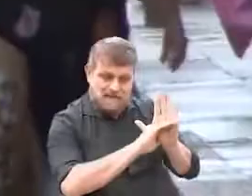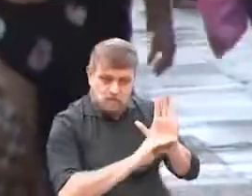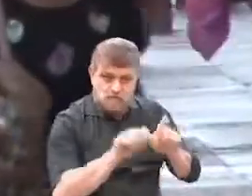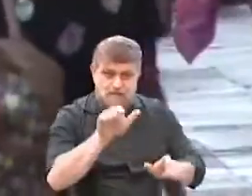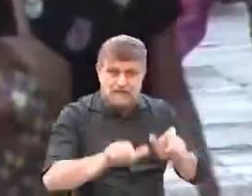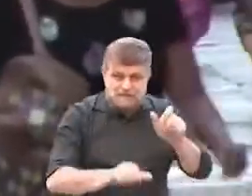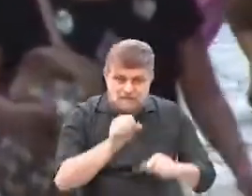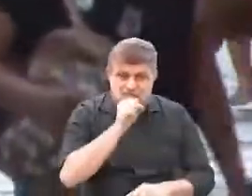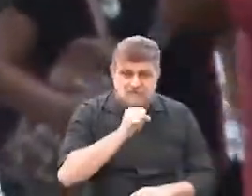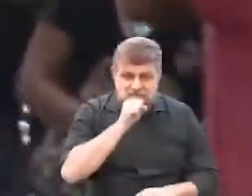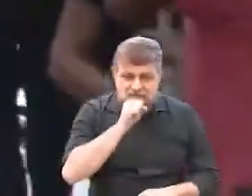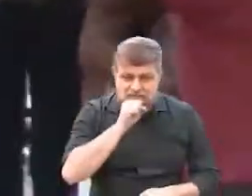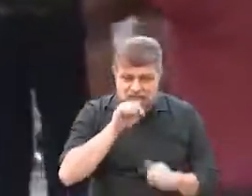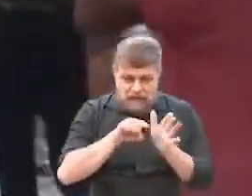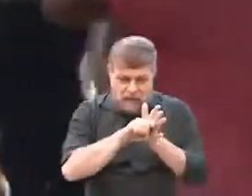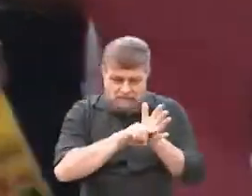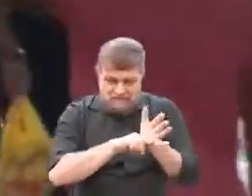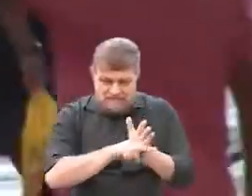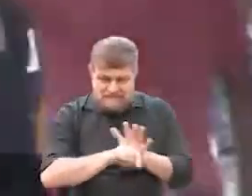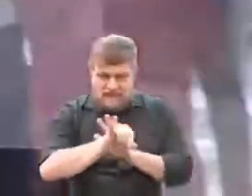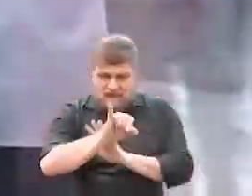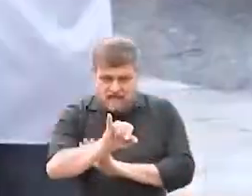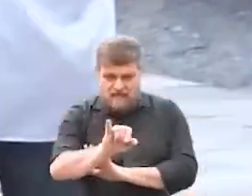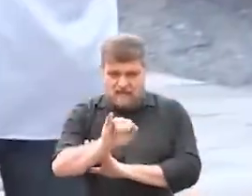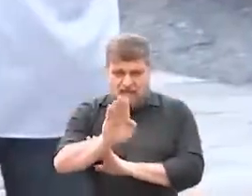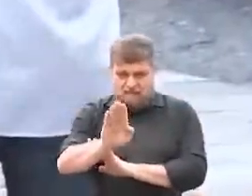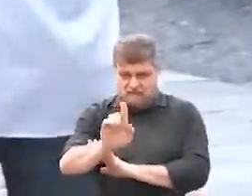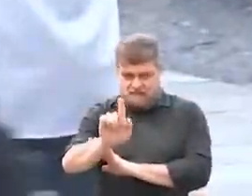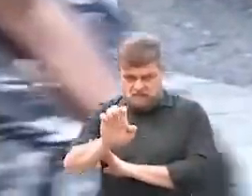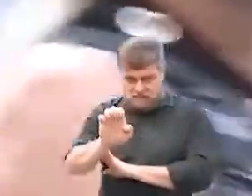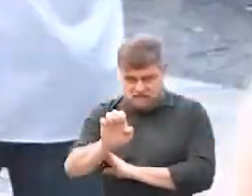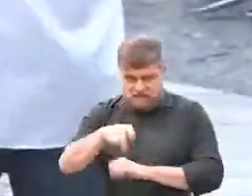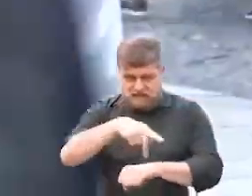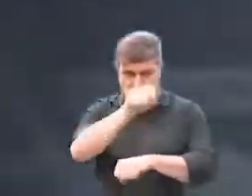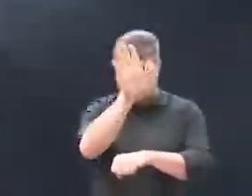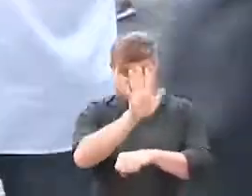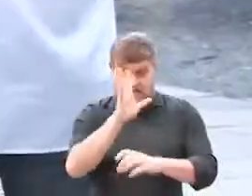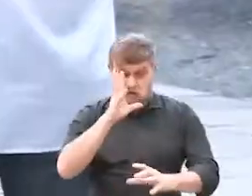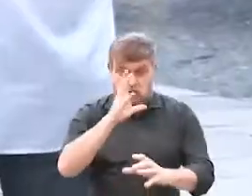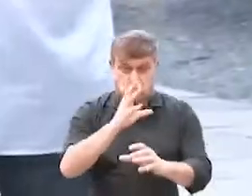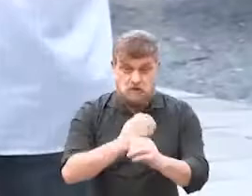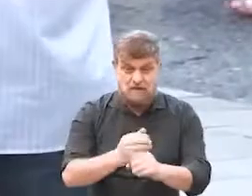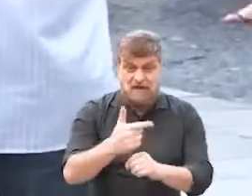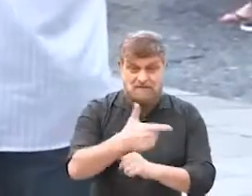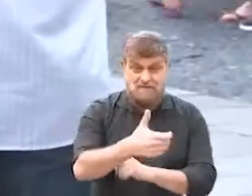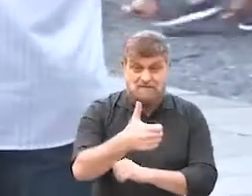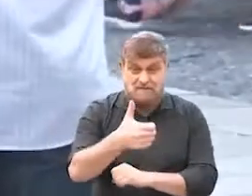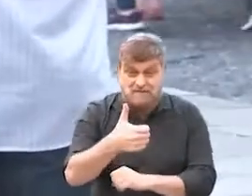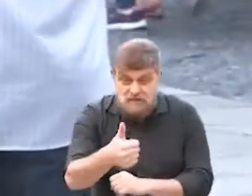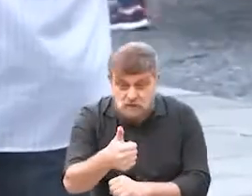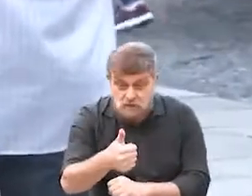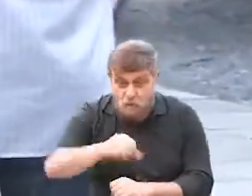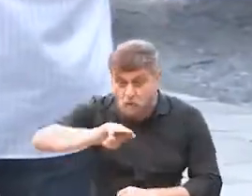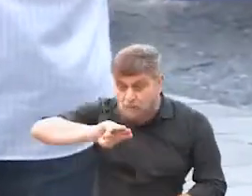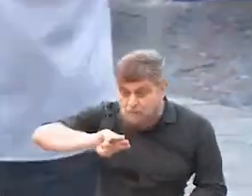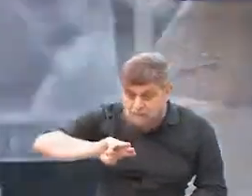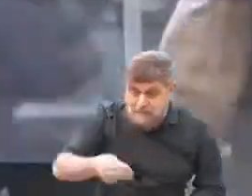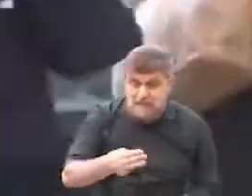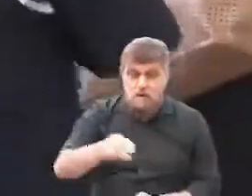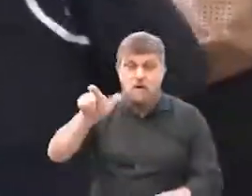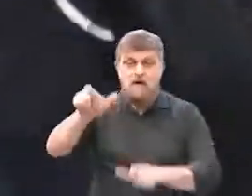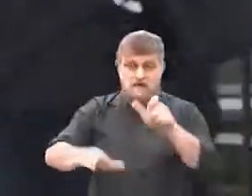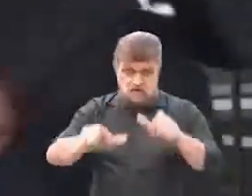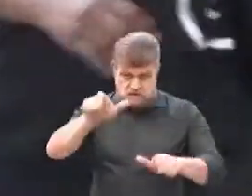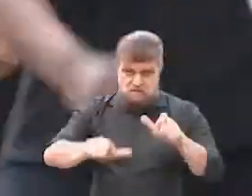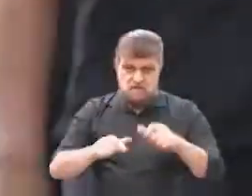último censo do IBGE indica que no país são 21 milhões de pessoas com 65 anos ou mais.